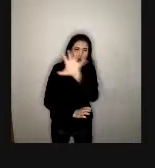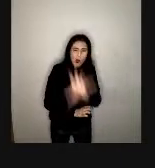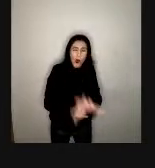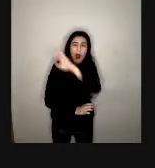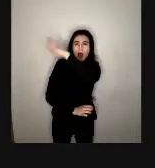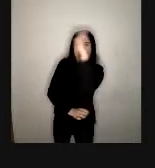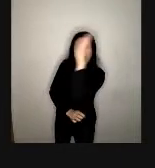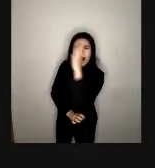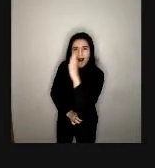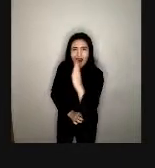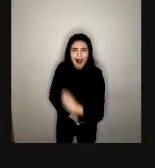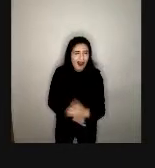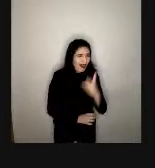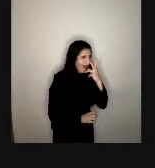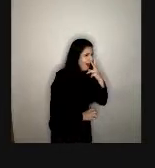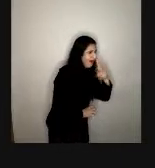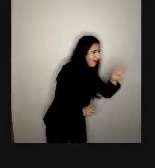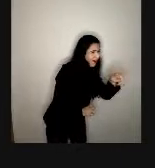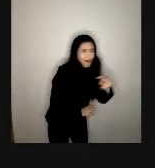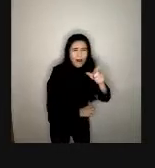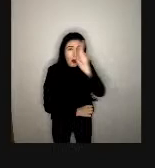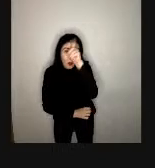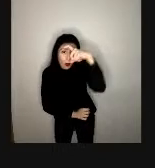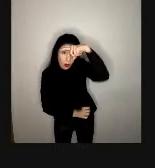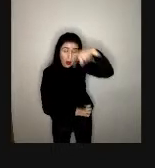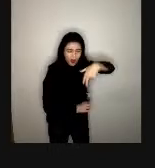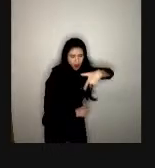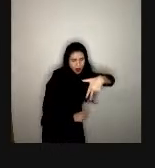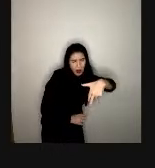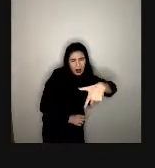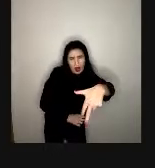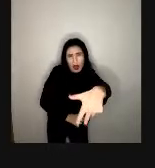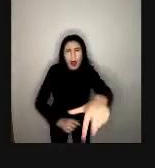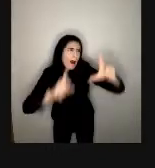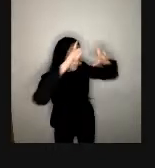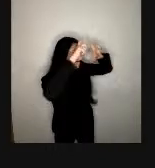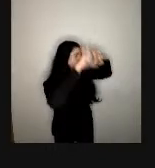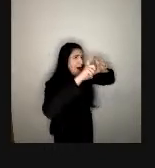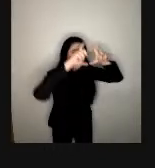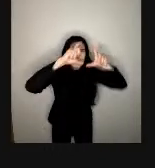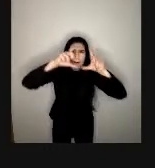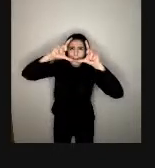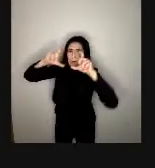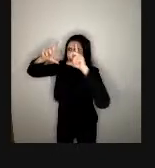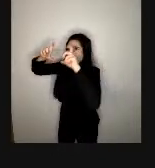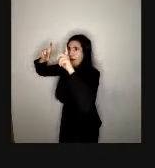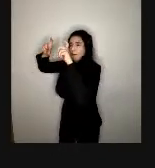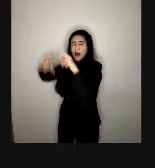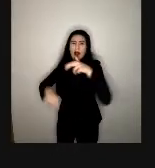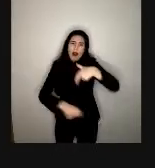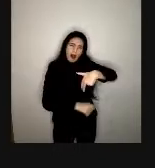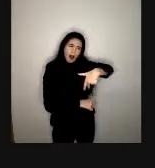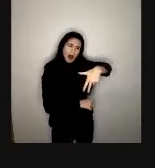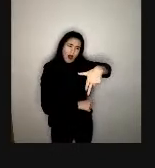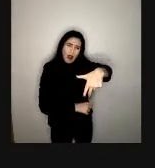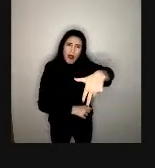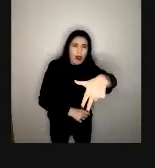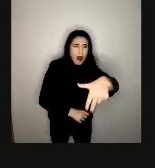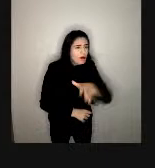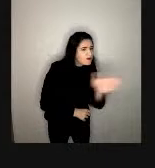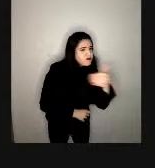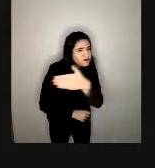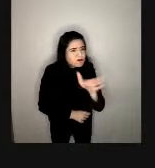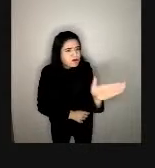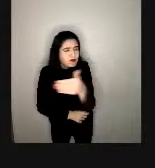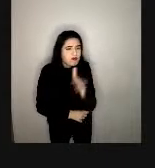os atendimentos no meio dos corredores, fomos fotografar as pessoas sendo atendidas de diversas formas e fomos atrás desses médicos